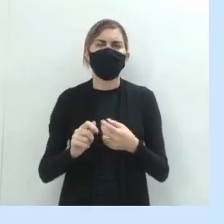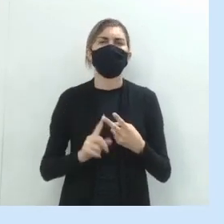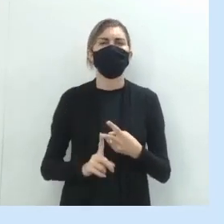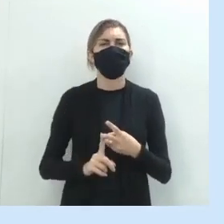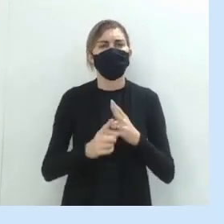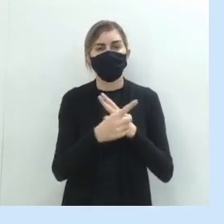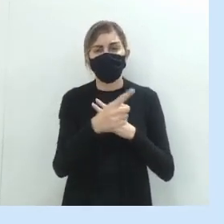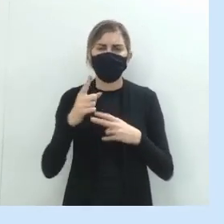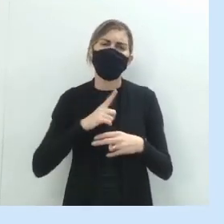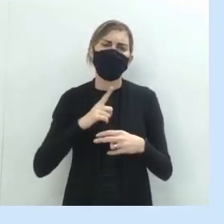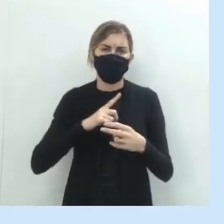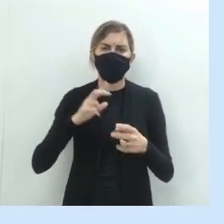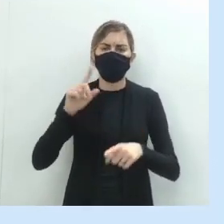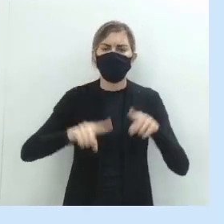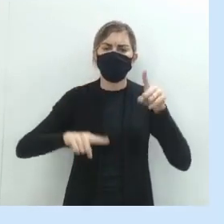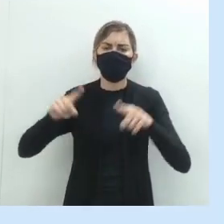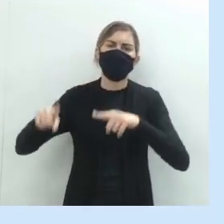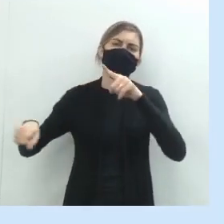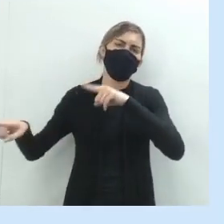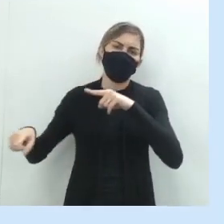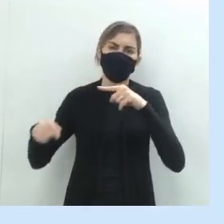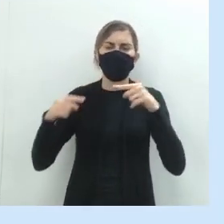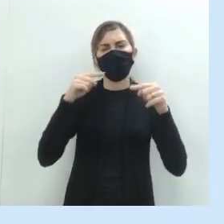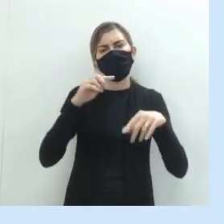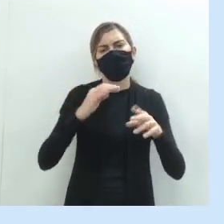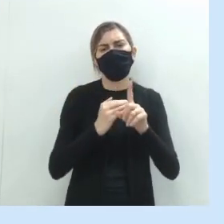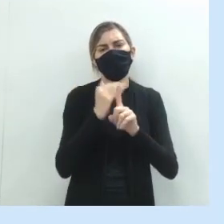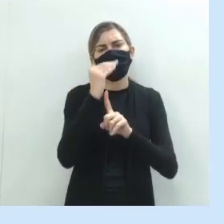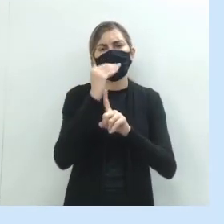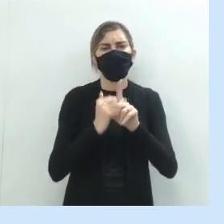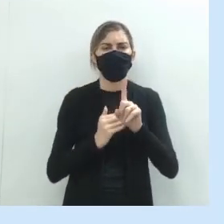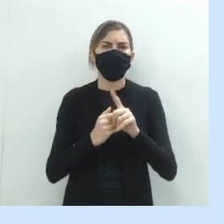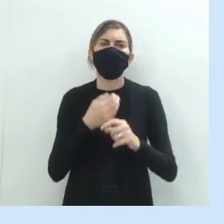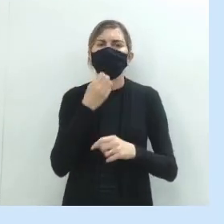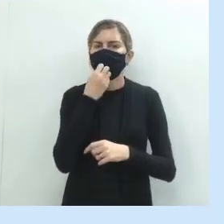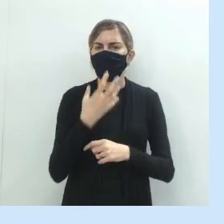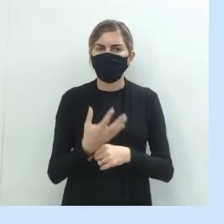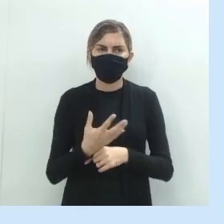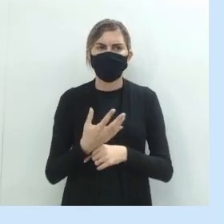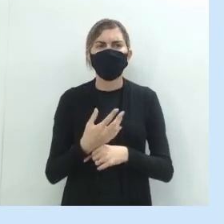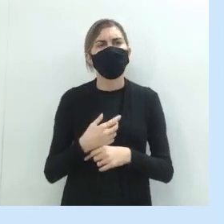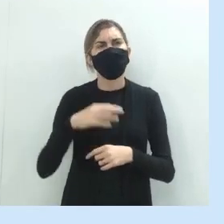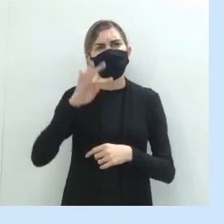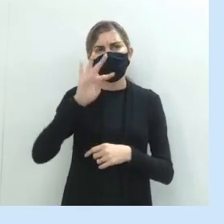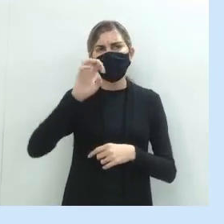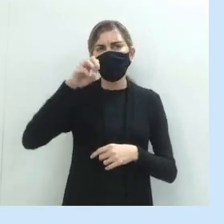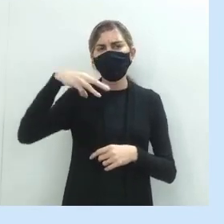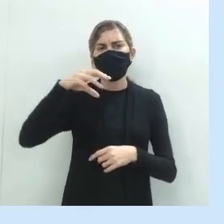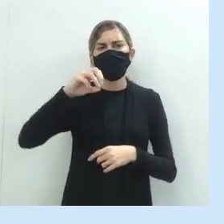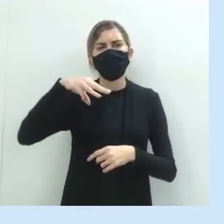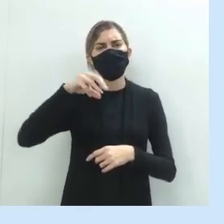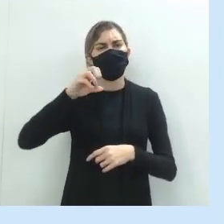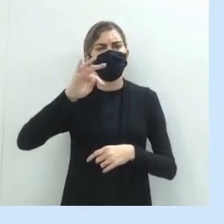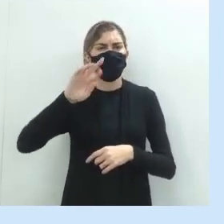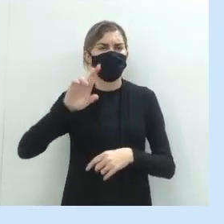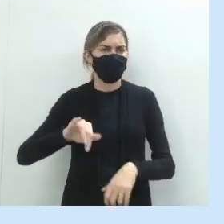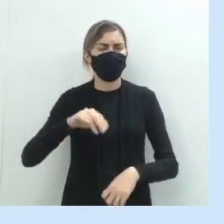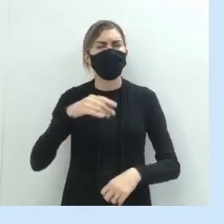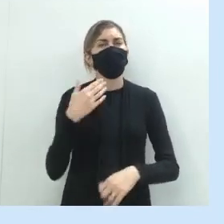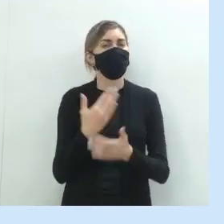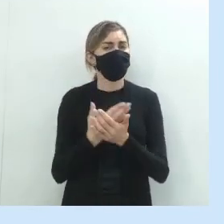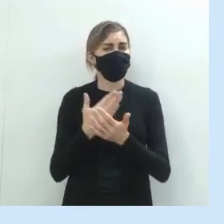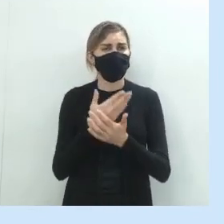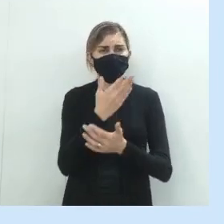termotérmica, que ela tem variações de acordo com a temperatura. Bom, então a termometria, povo de Deus, ela vai estudar